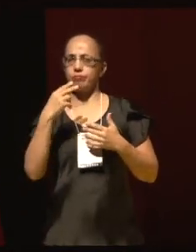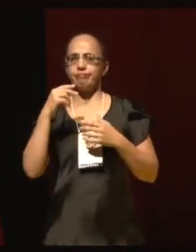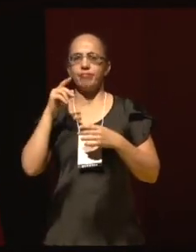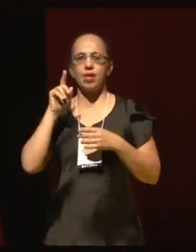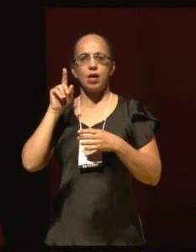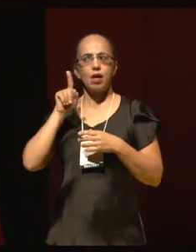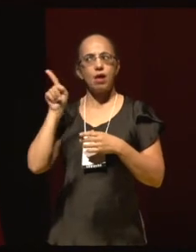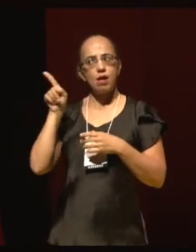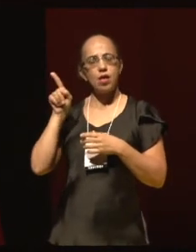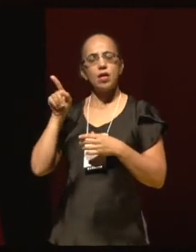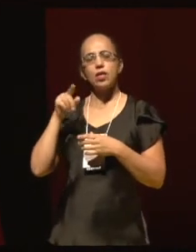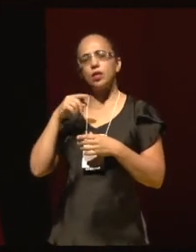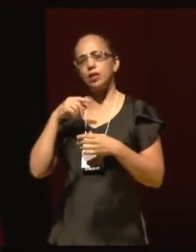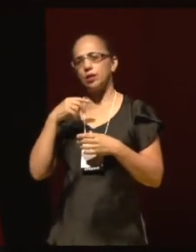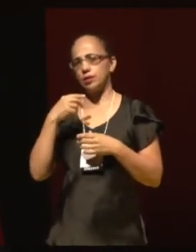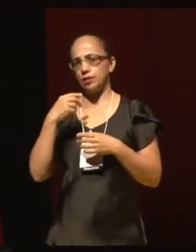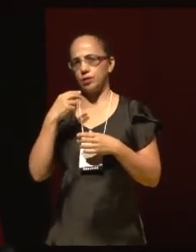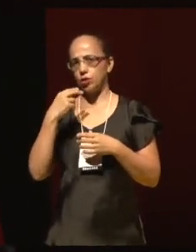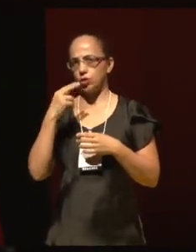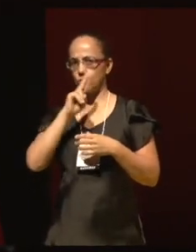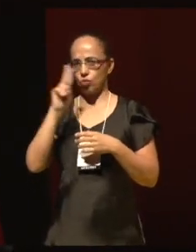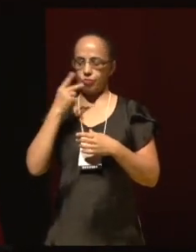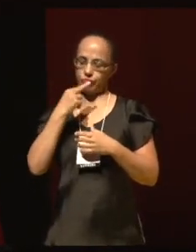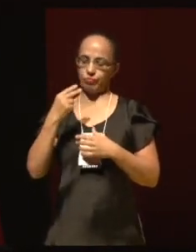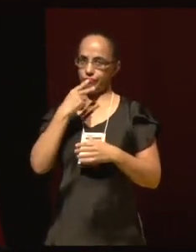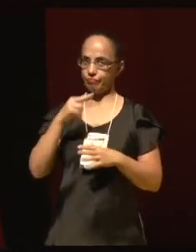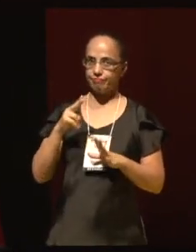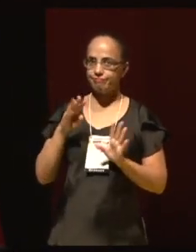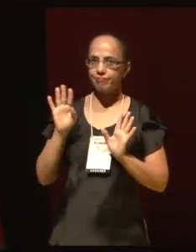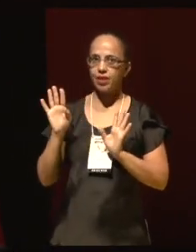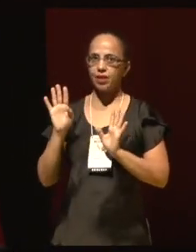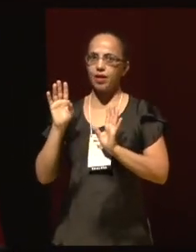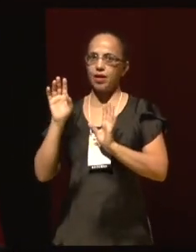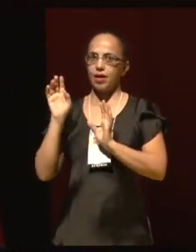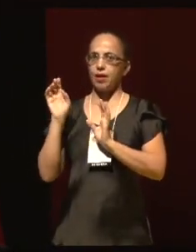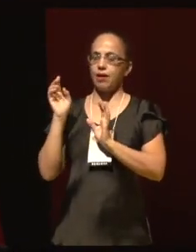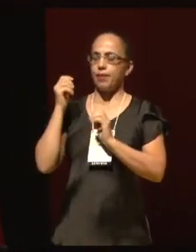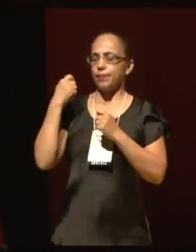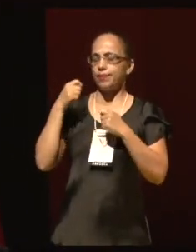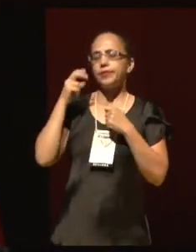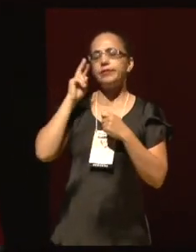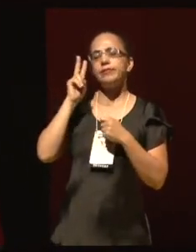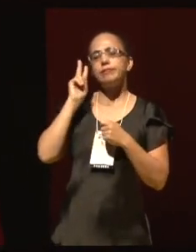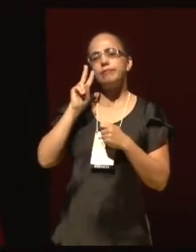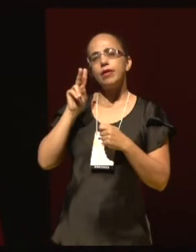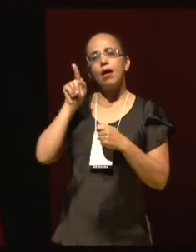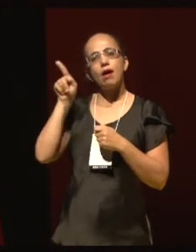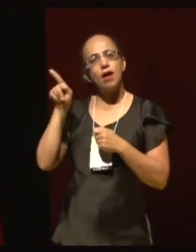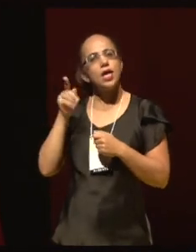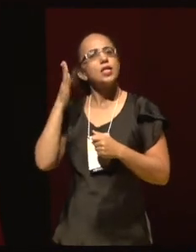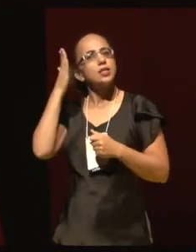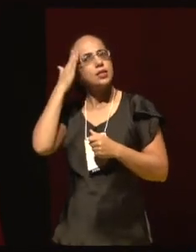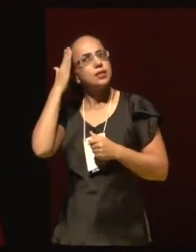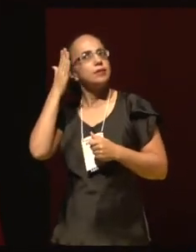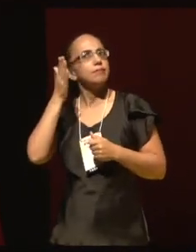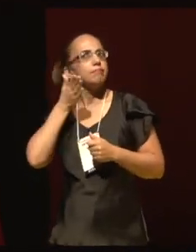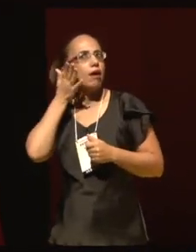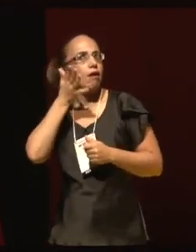pessoa que carece de braços, carece de pernas, mas dá palestras